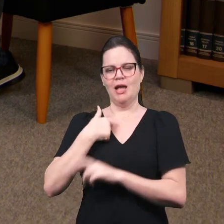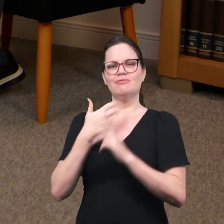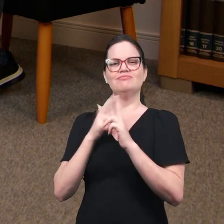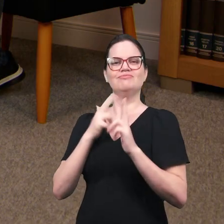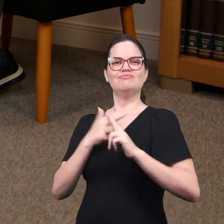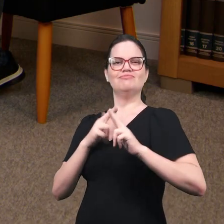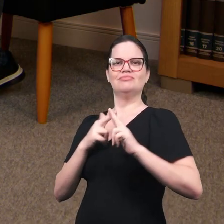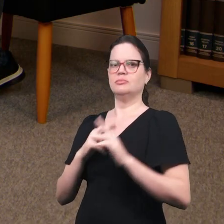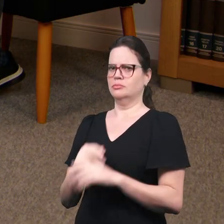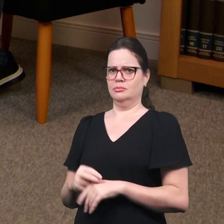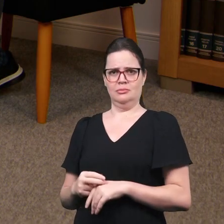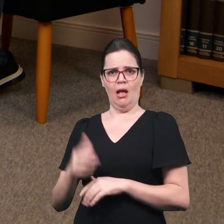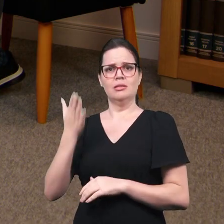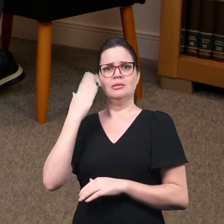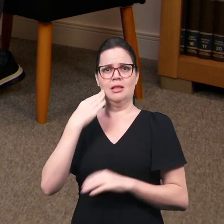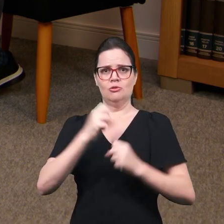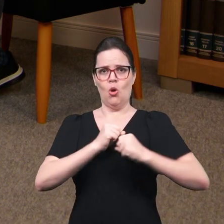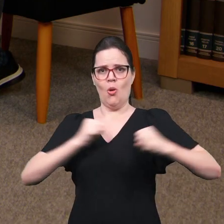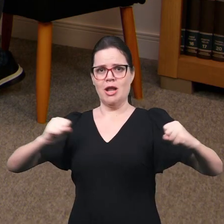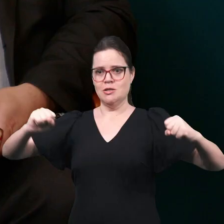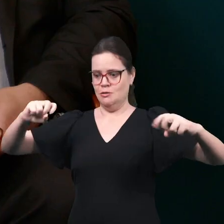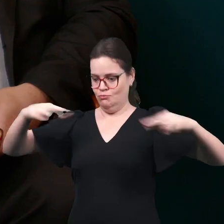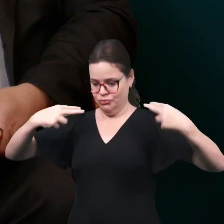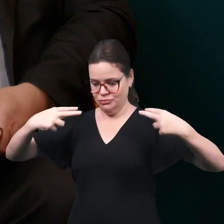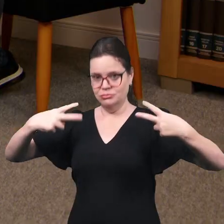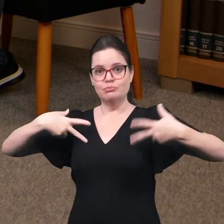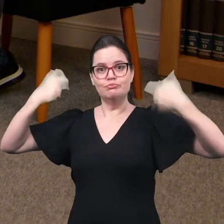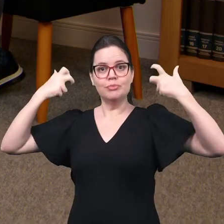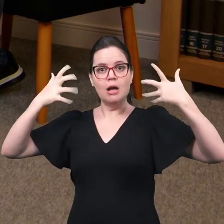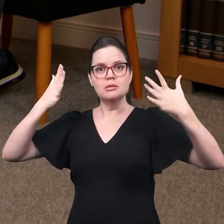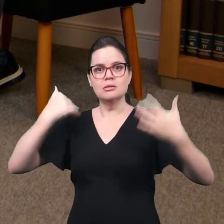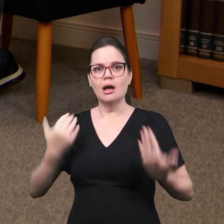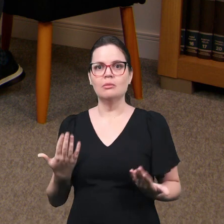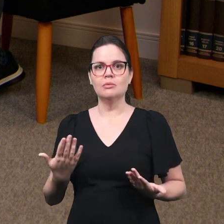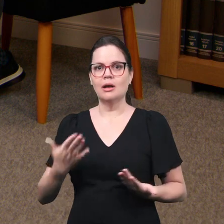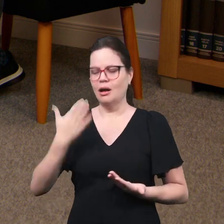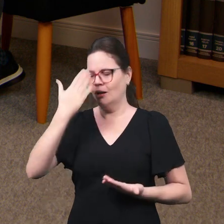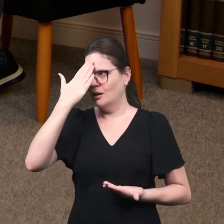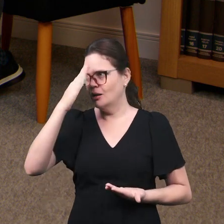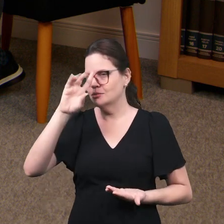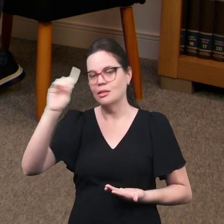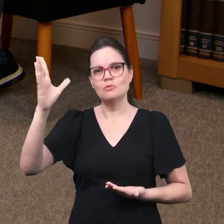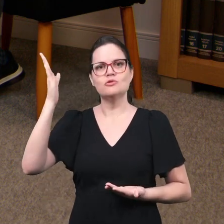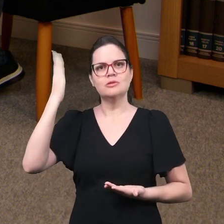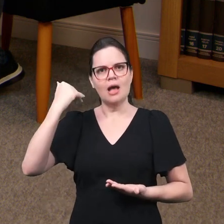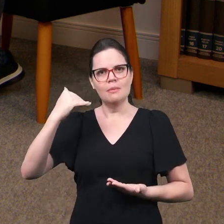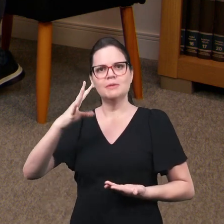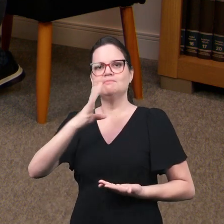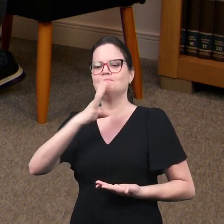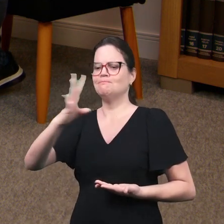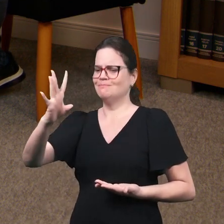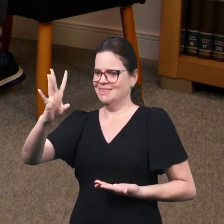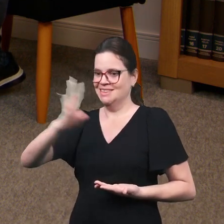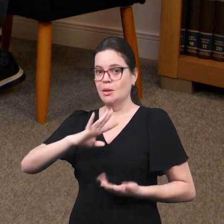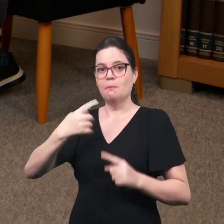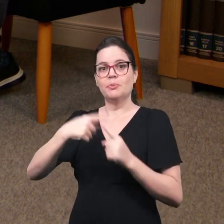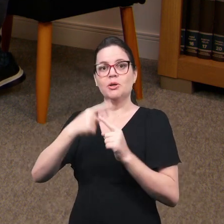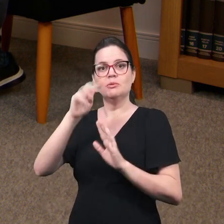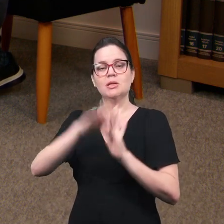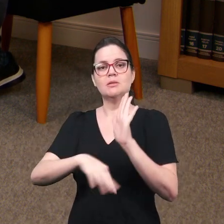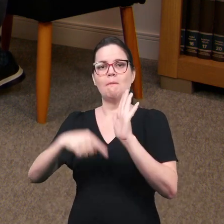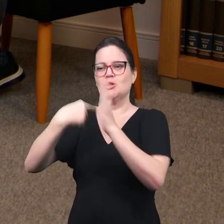porque Deus conhece tudo acerca de nós e graças a Deus, né? Amém. Como Ele conhece a fundo, porque quando fala